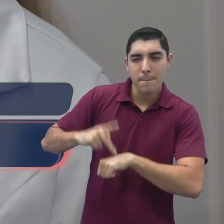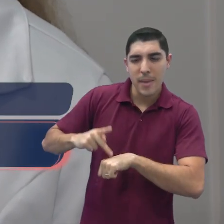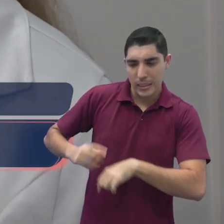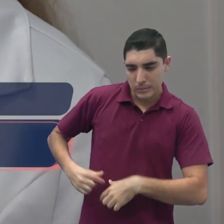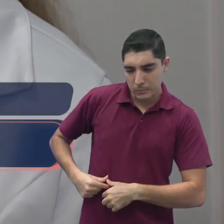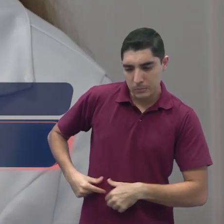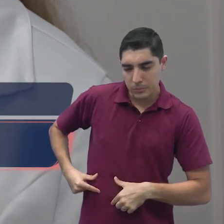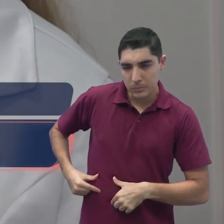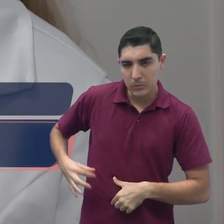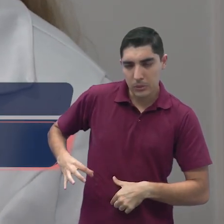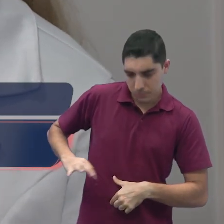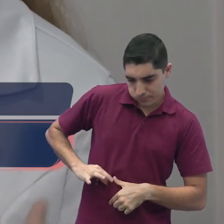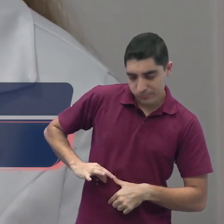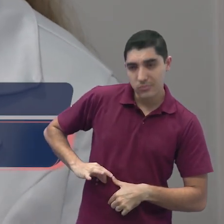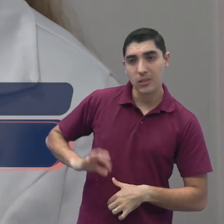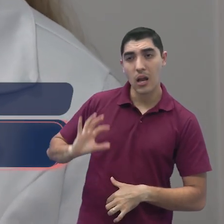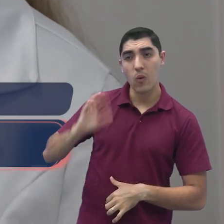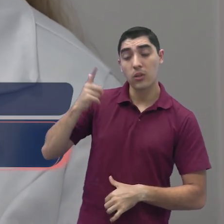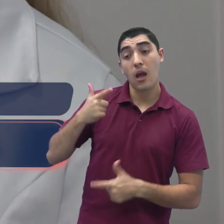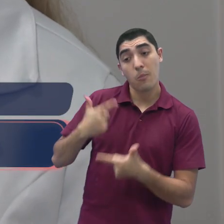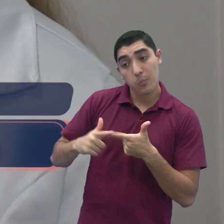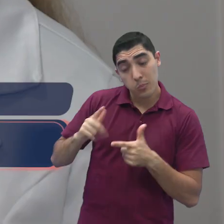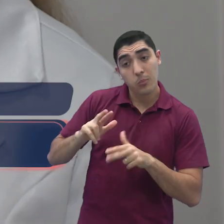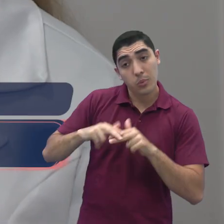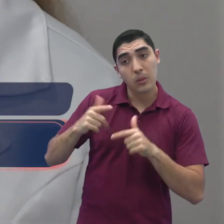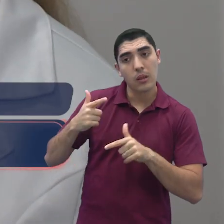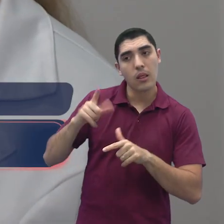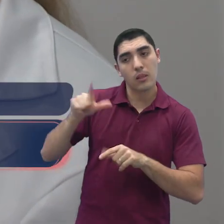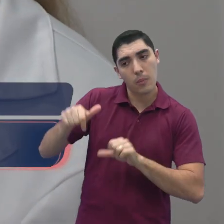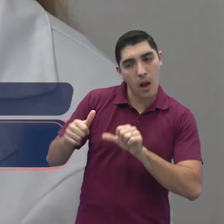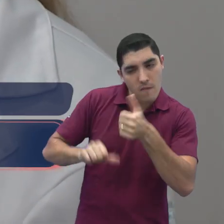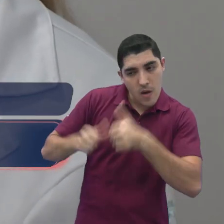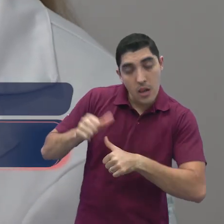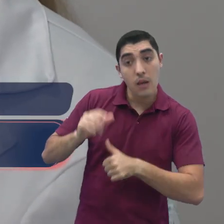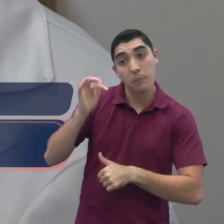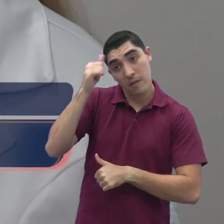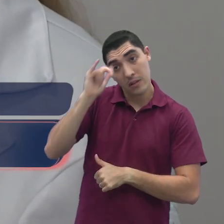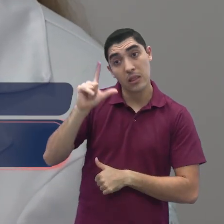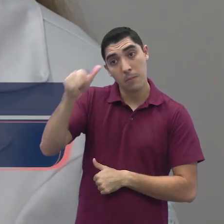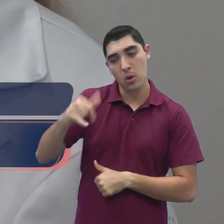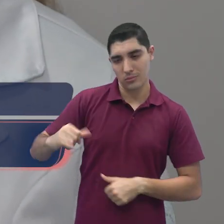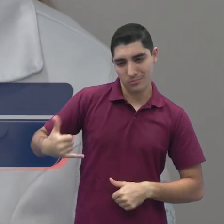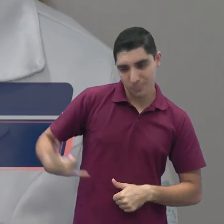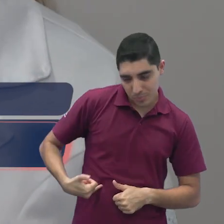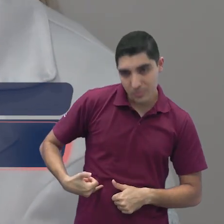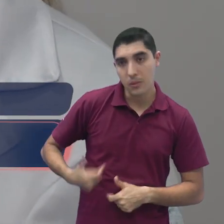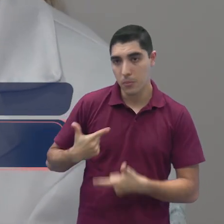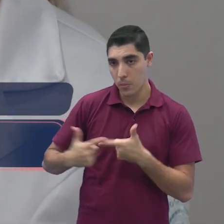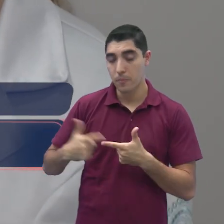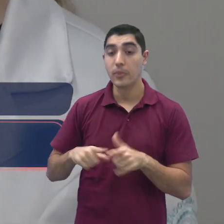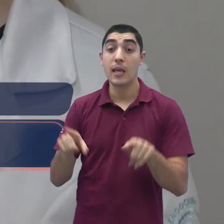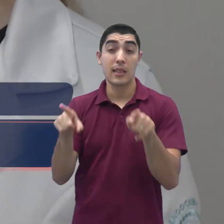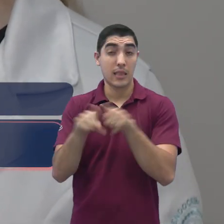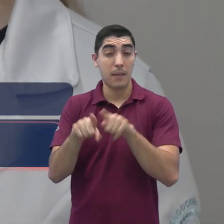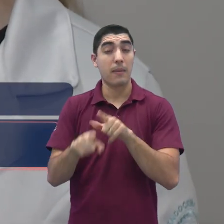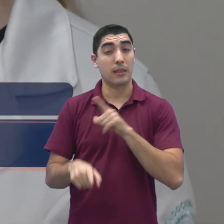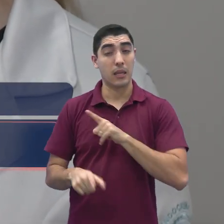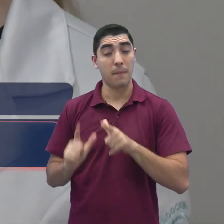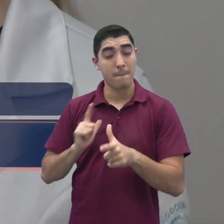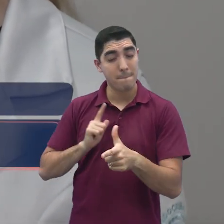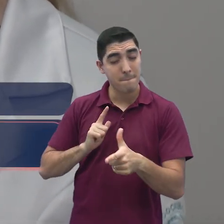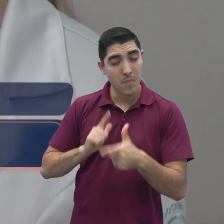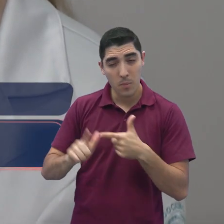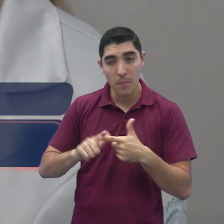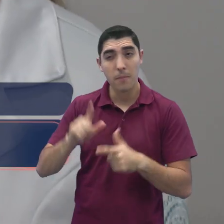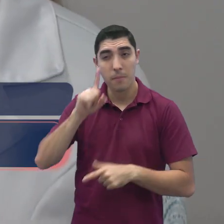algum histórico de pedra na vesícula, que a gente faz essa avaliação antes, para não ter problema durante. Também é